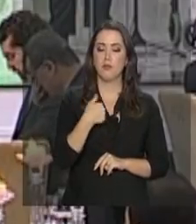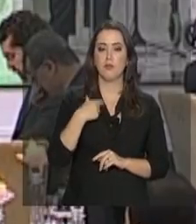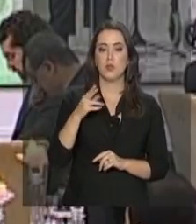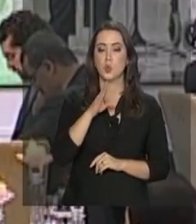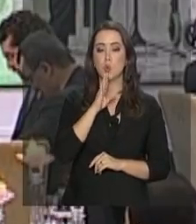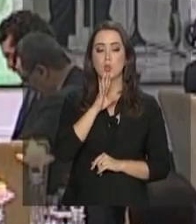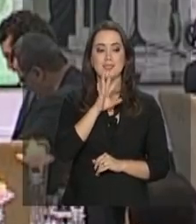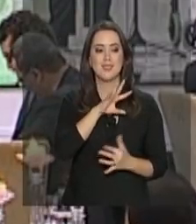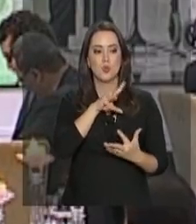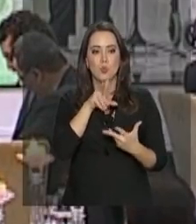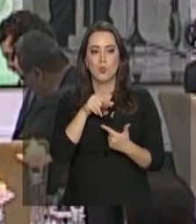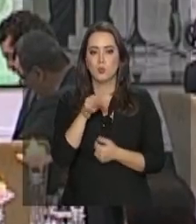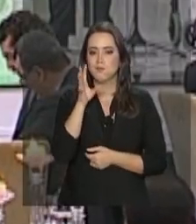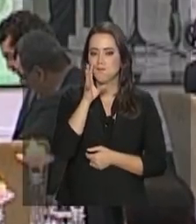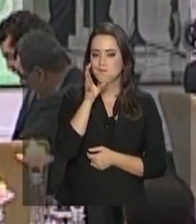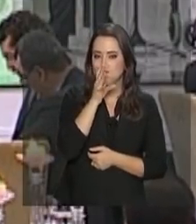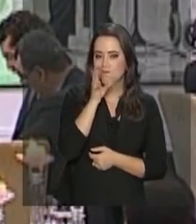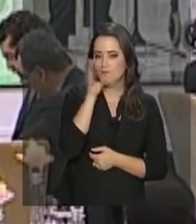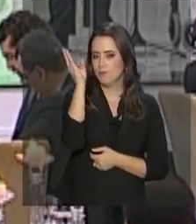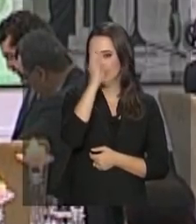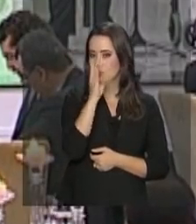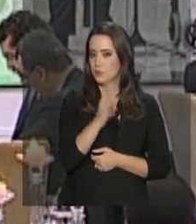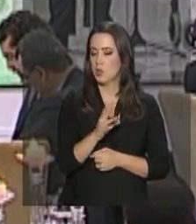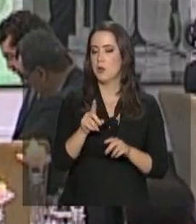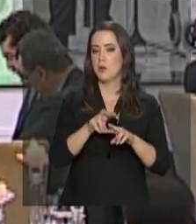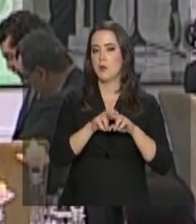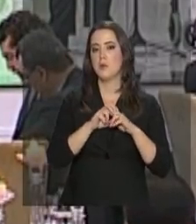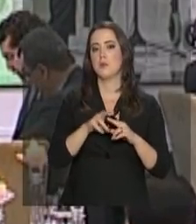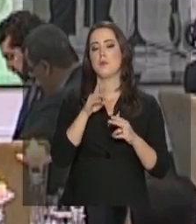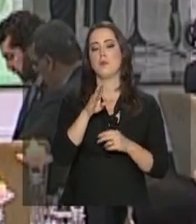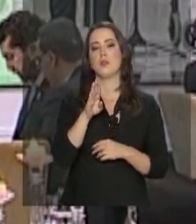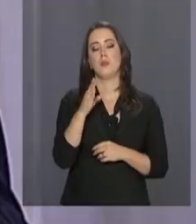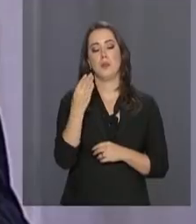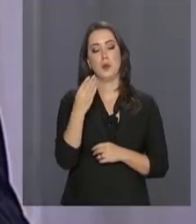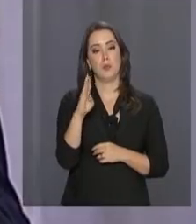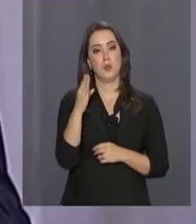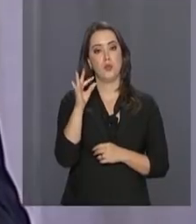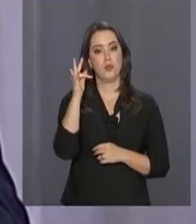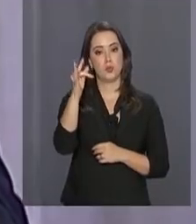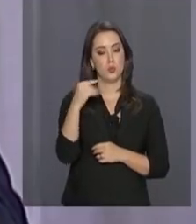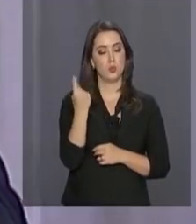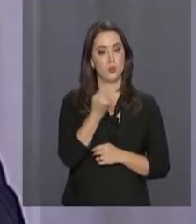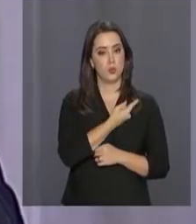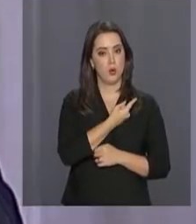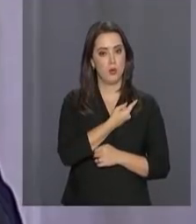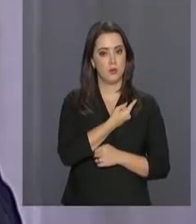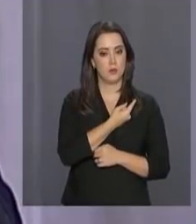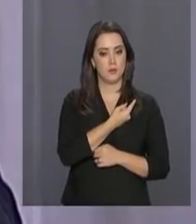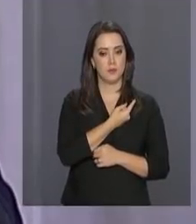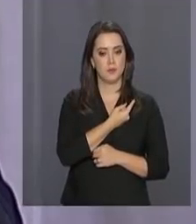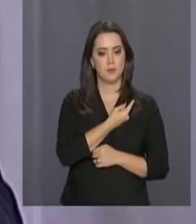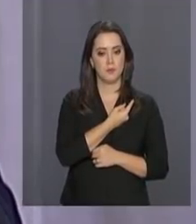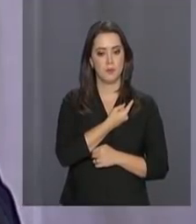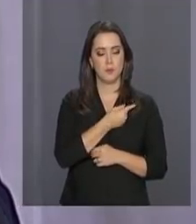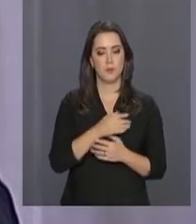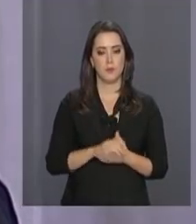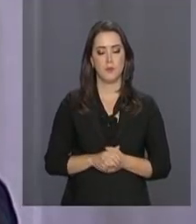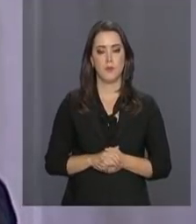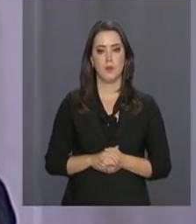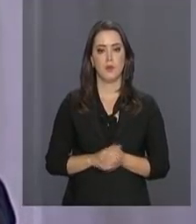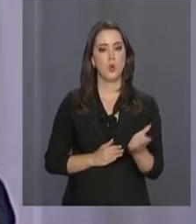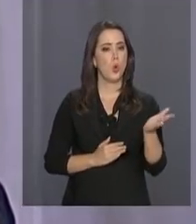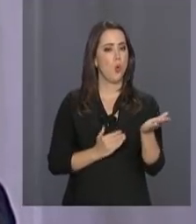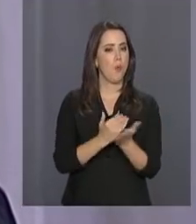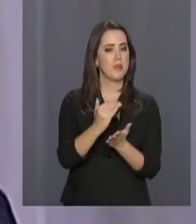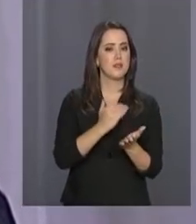reconhecimento alcançado através da plataforma para o be o futuro nós implantamos